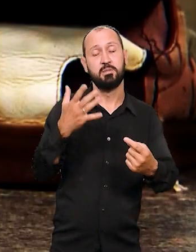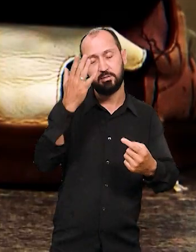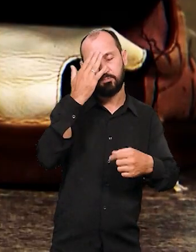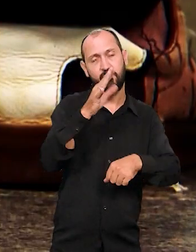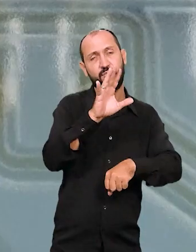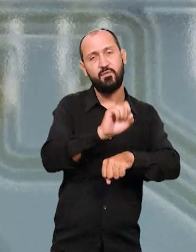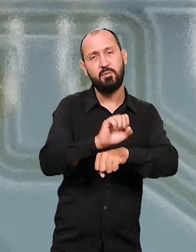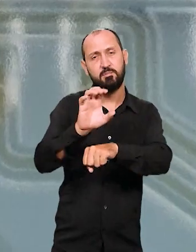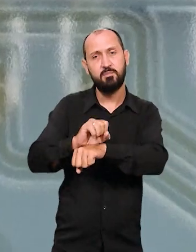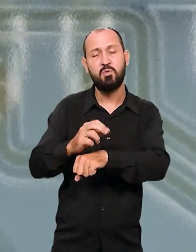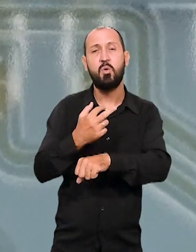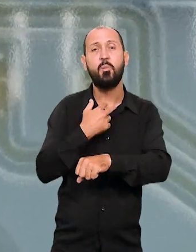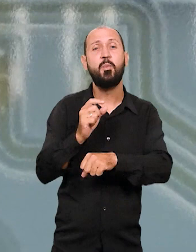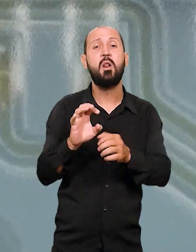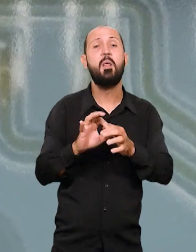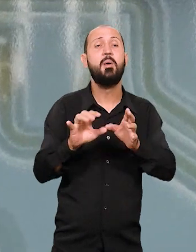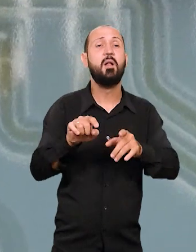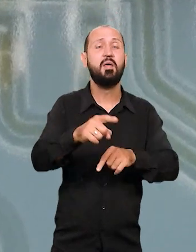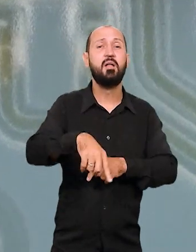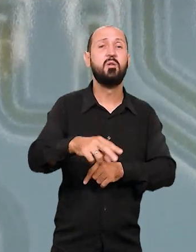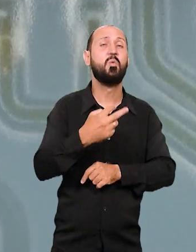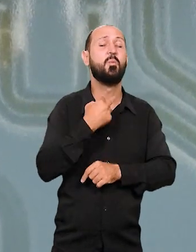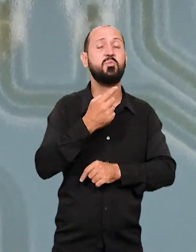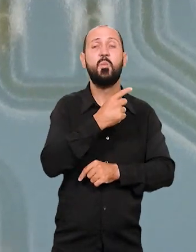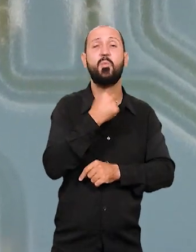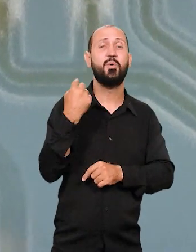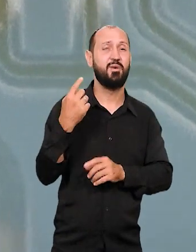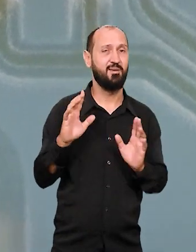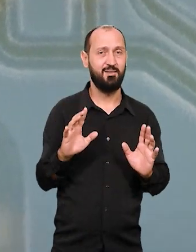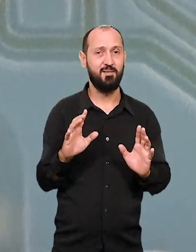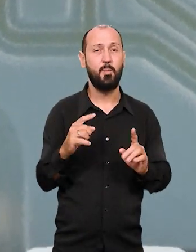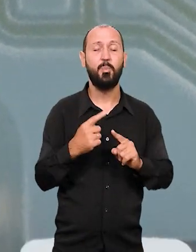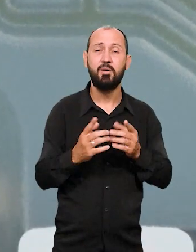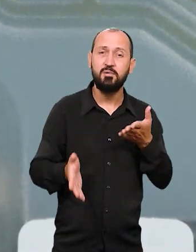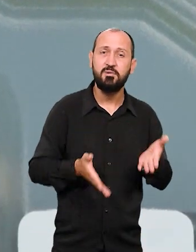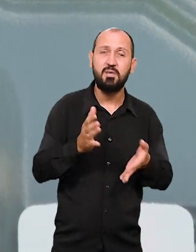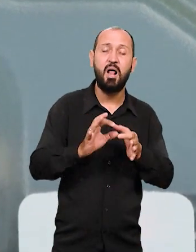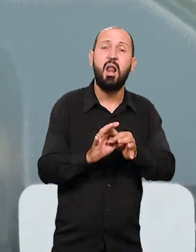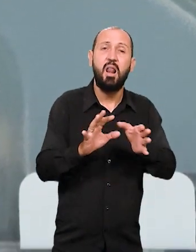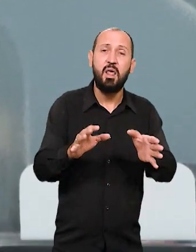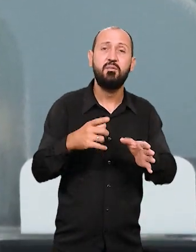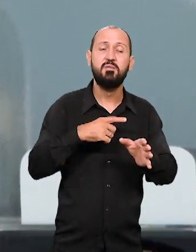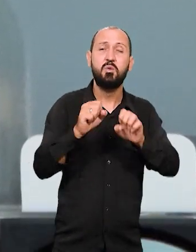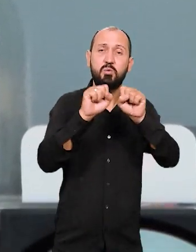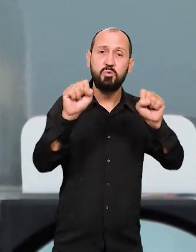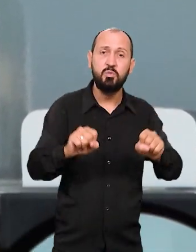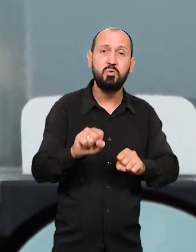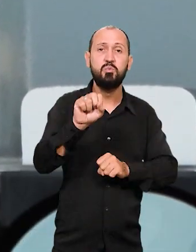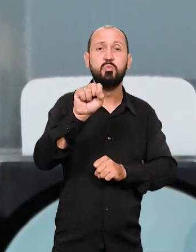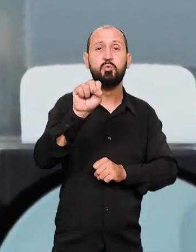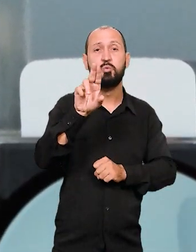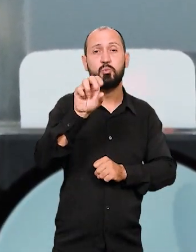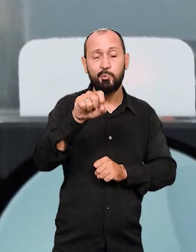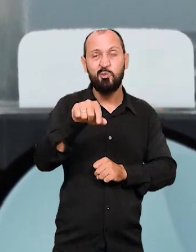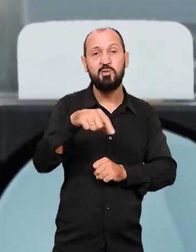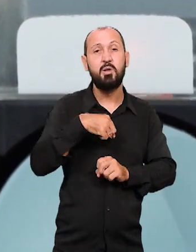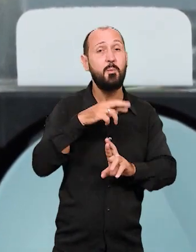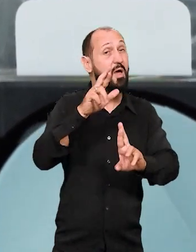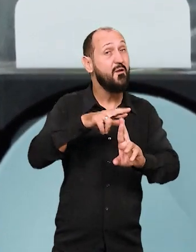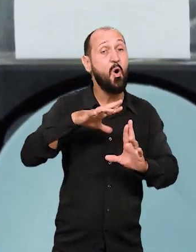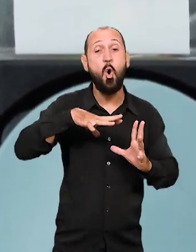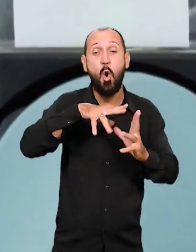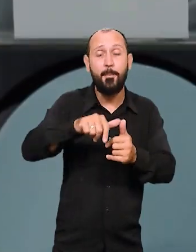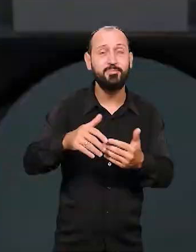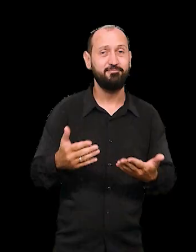vão se infectar e a gente só não pode deixar elas morrerem. Porque o tratamento está aí, está disponível. A gente tem um sistema único de saúde, que